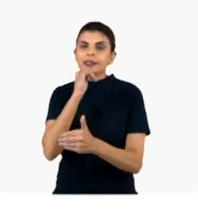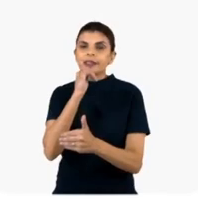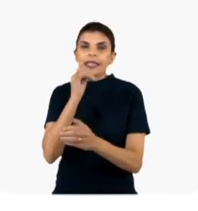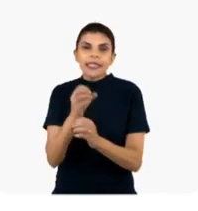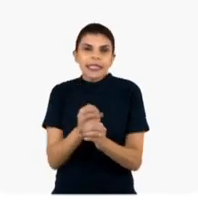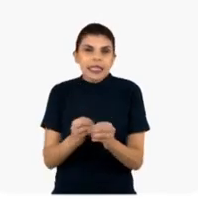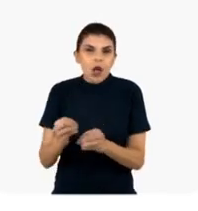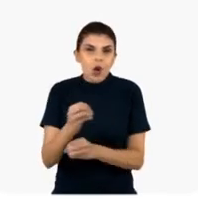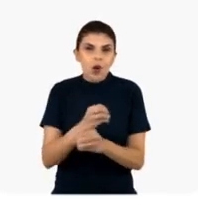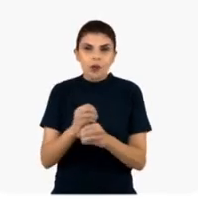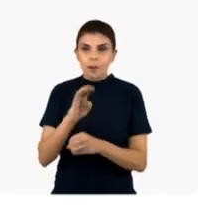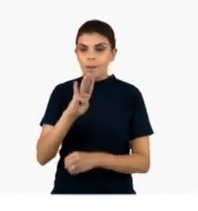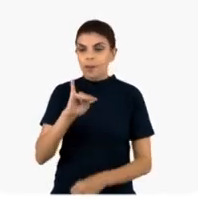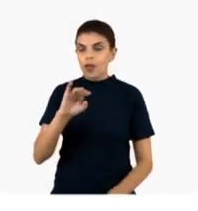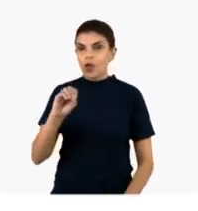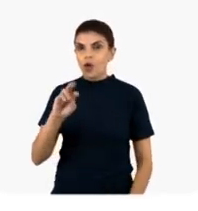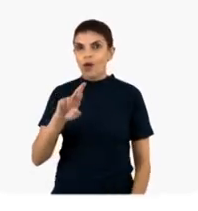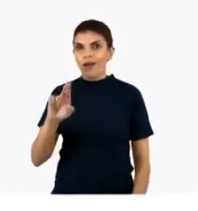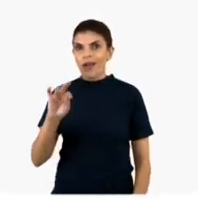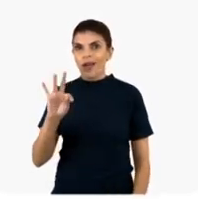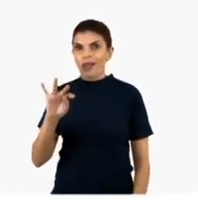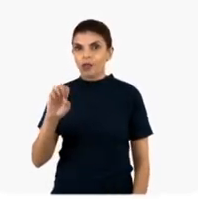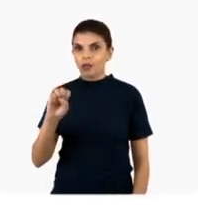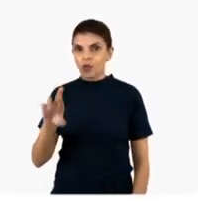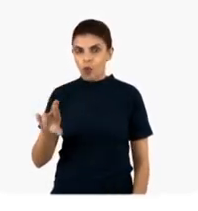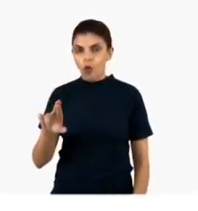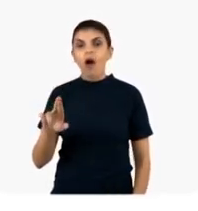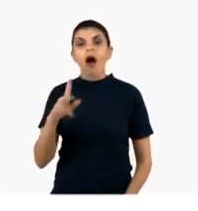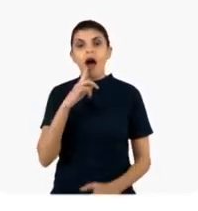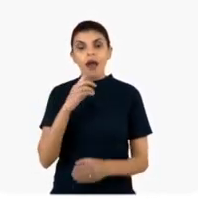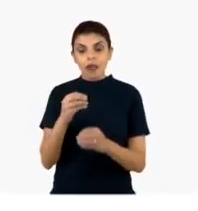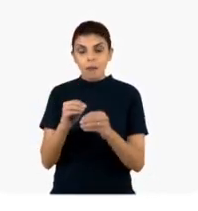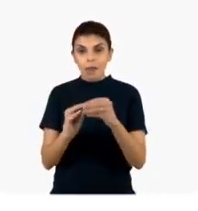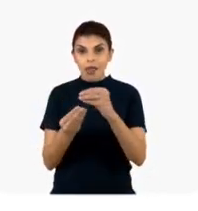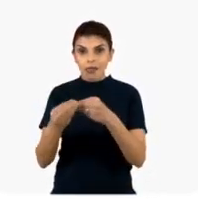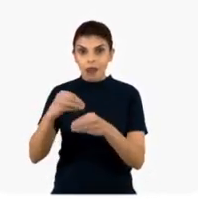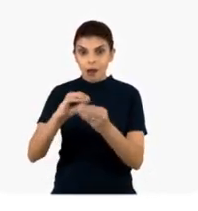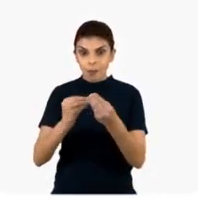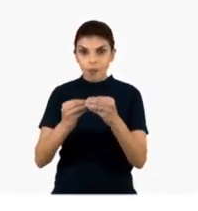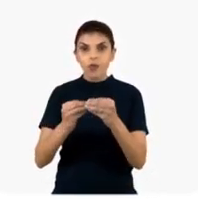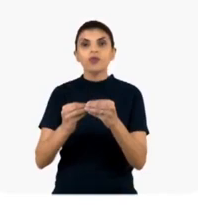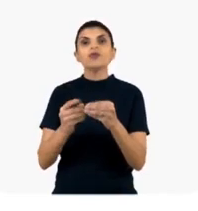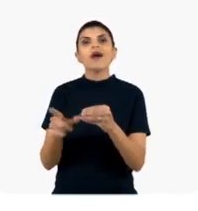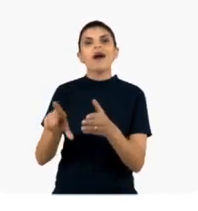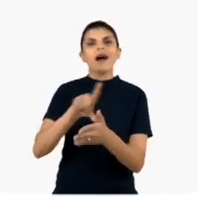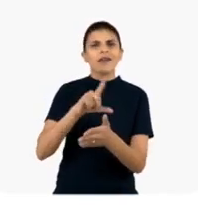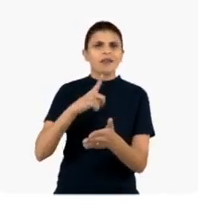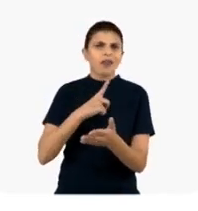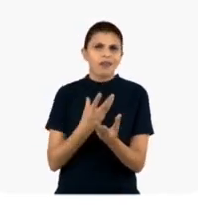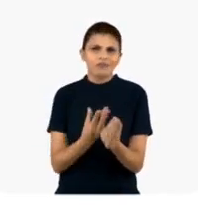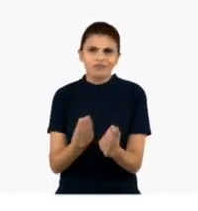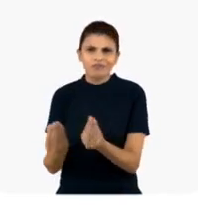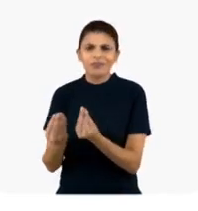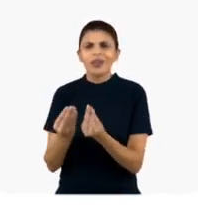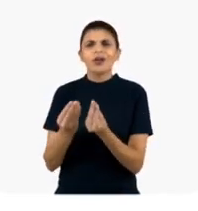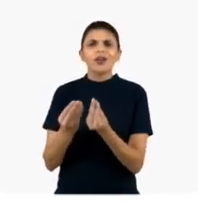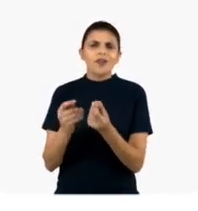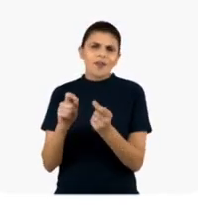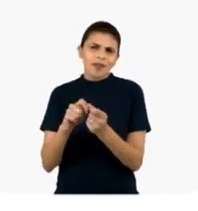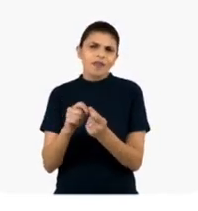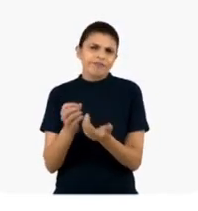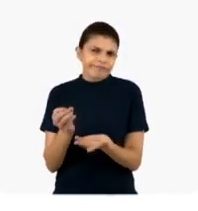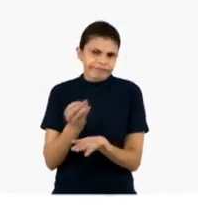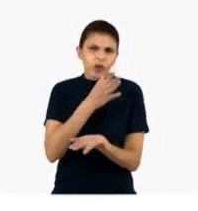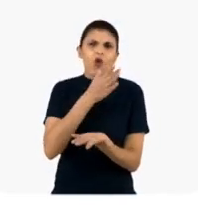chegar a uma baixa concentração celular dentro do bioreator e que seja inibido o metabolismo do bioreator diante de